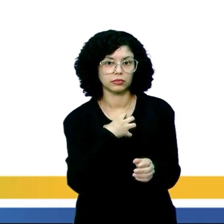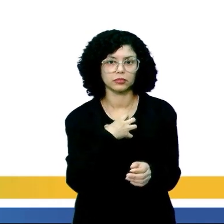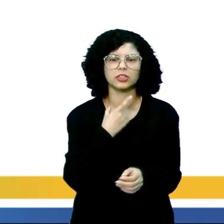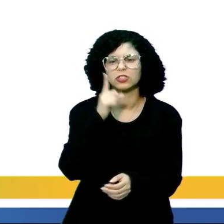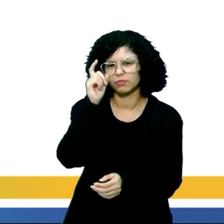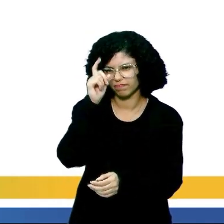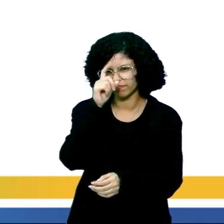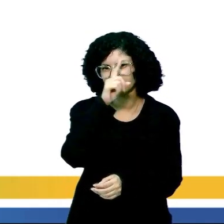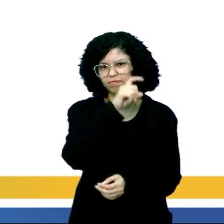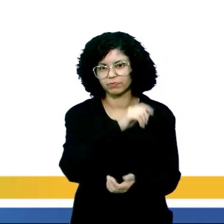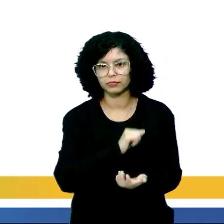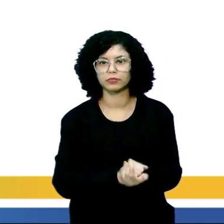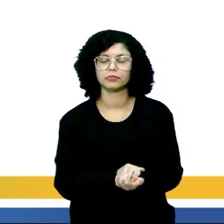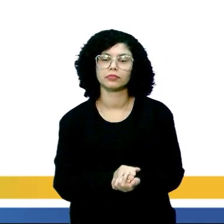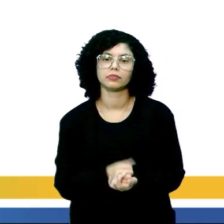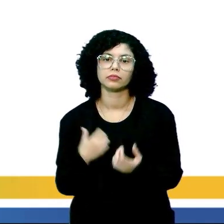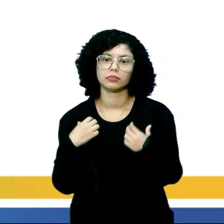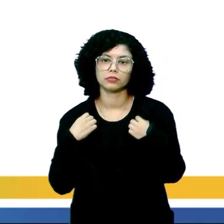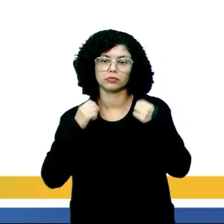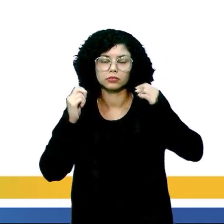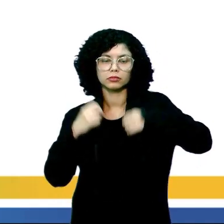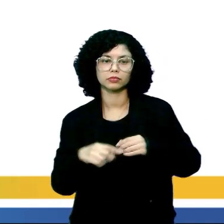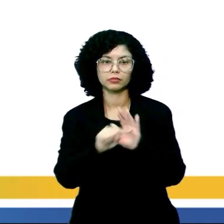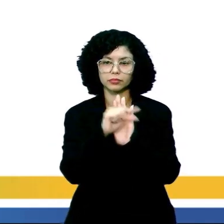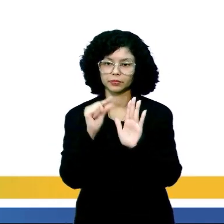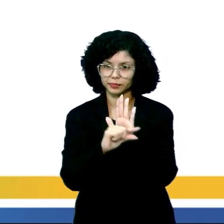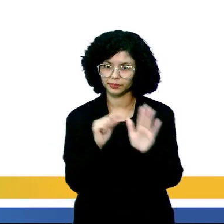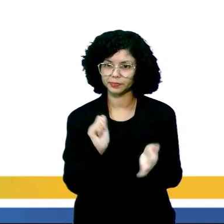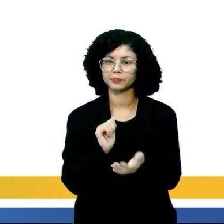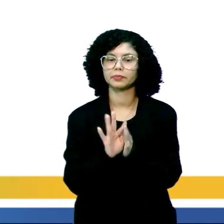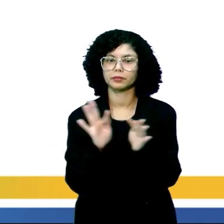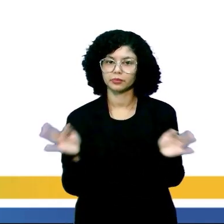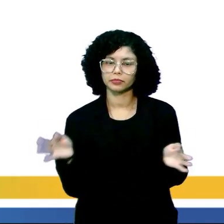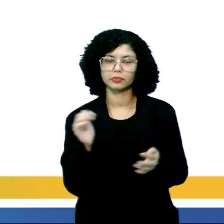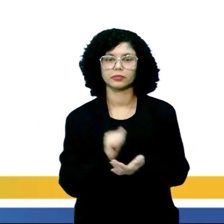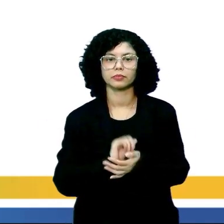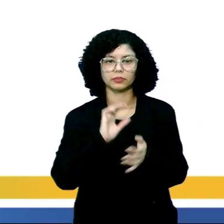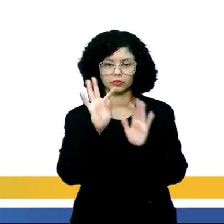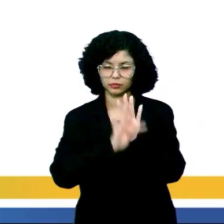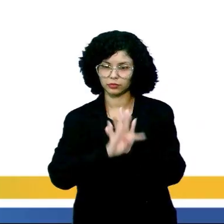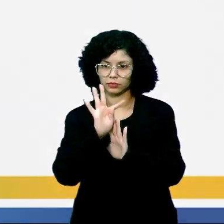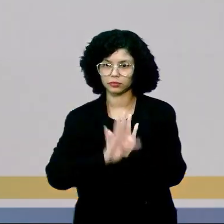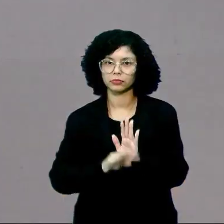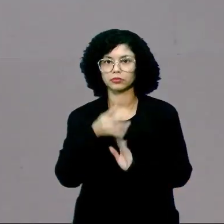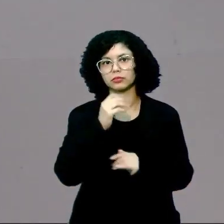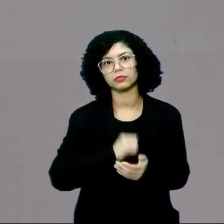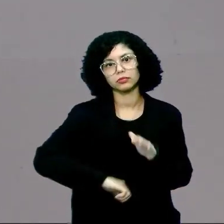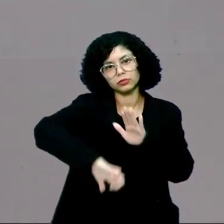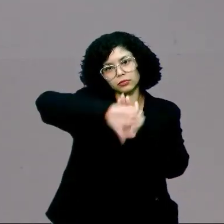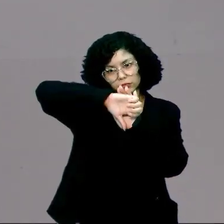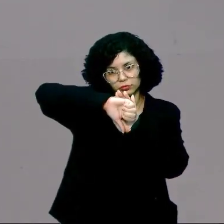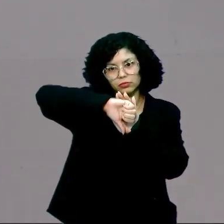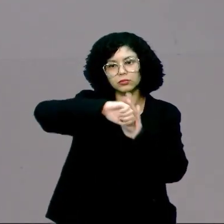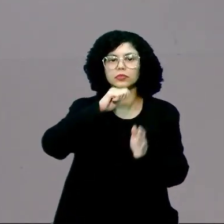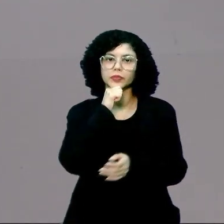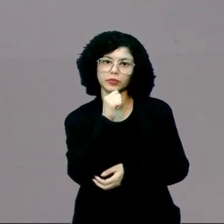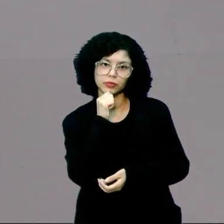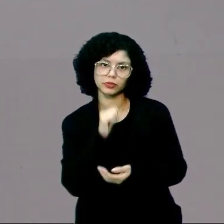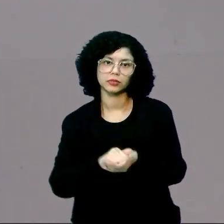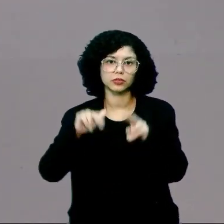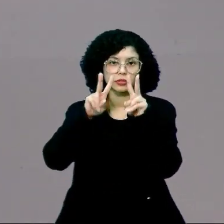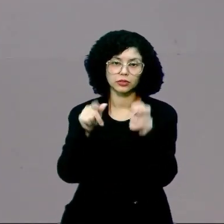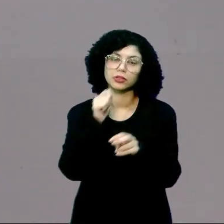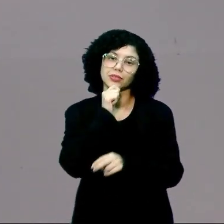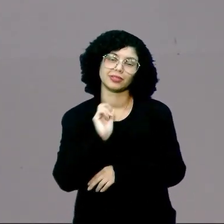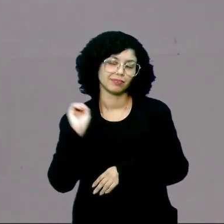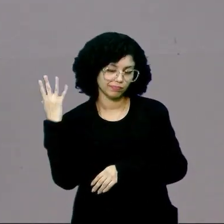tão dolorosos. Então isso aí foi, né, se perpassa num contexto aí da crise na Venezuela, né? É um assunto